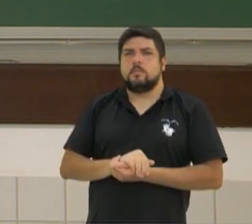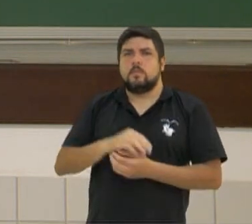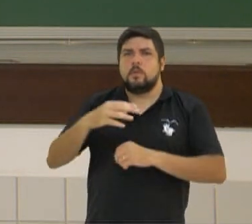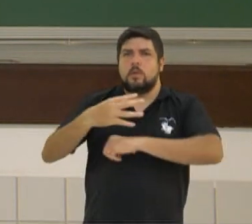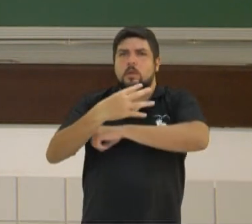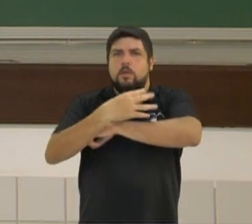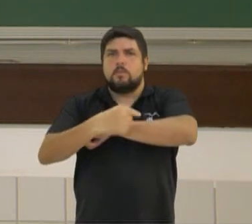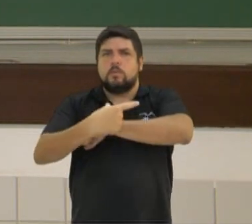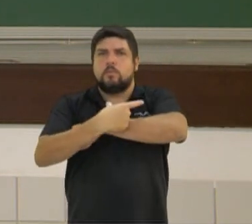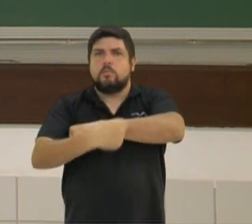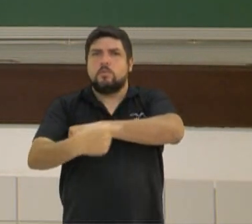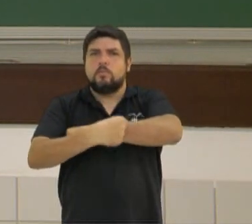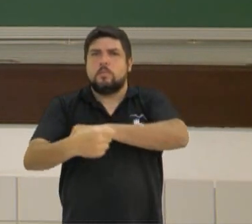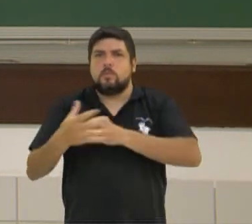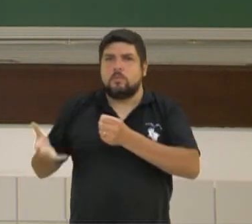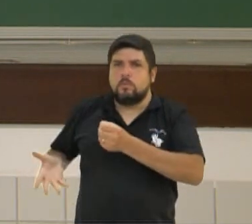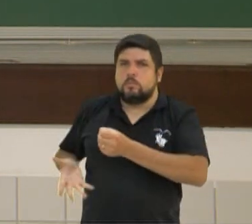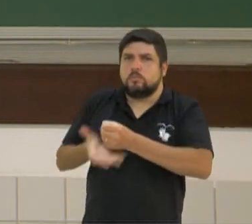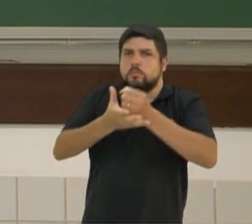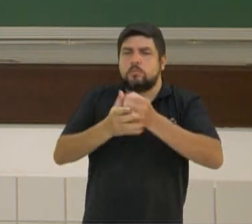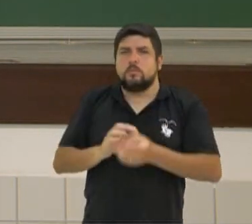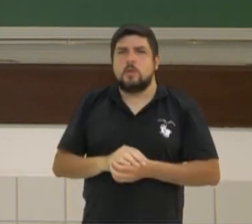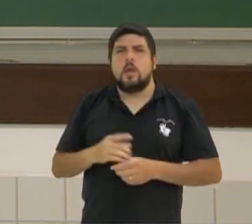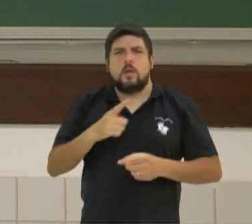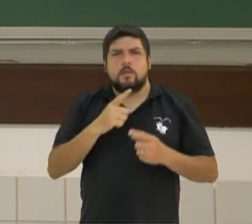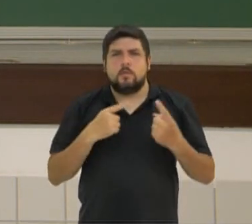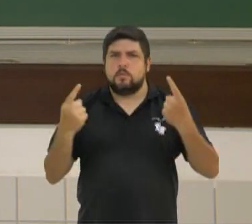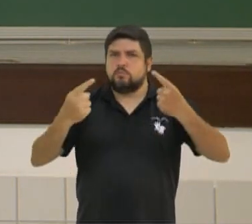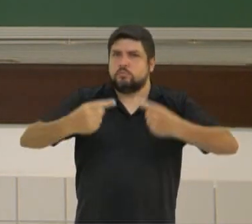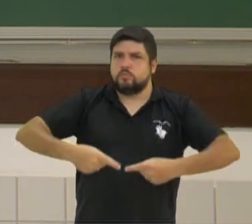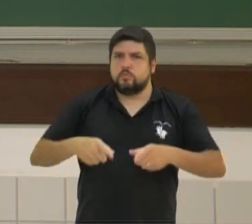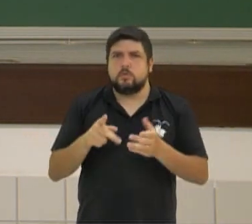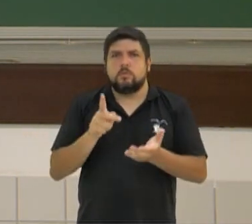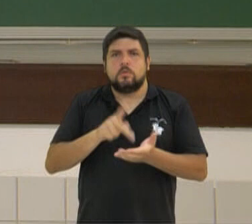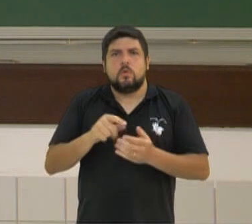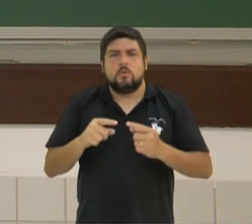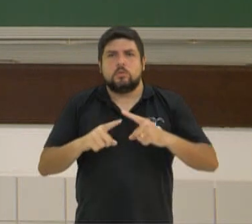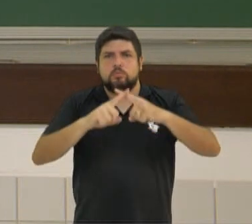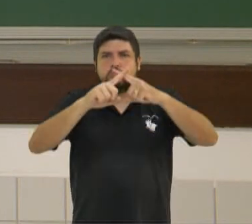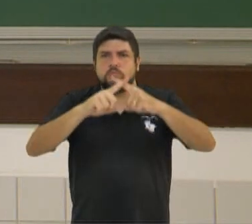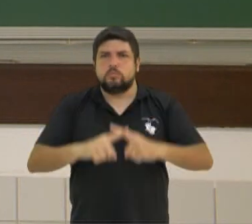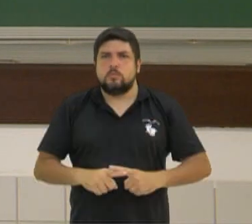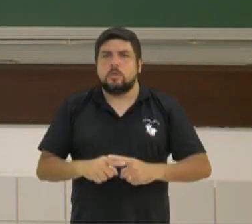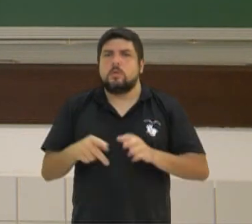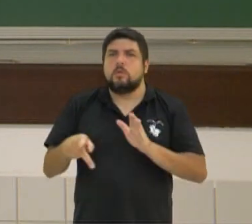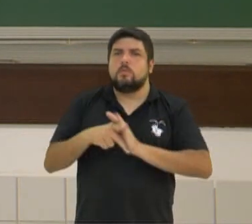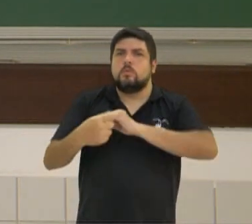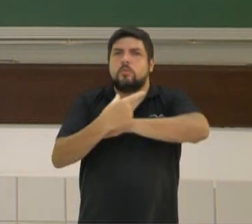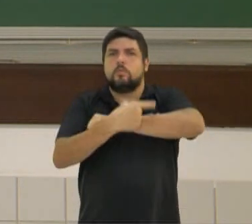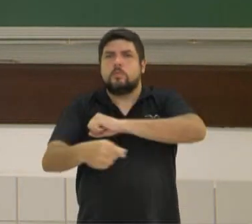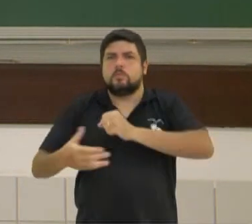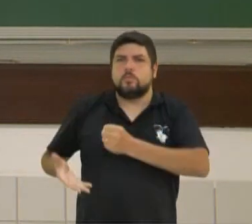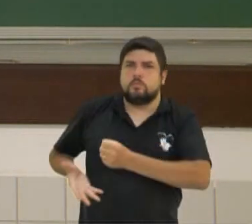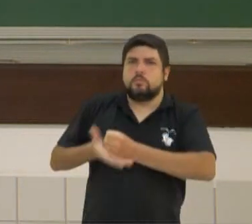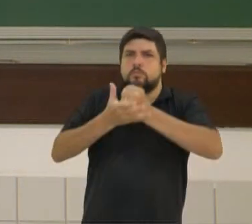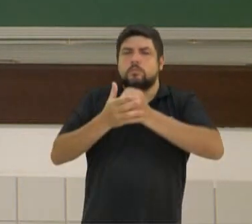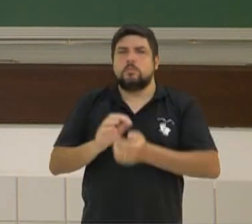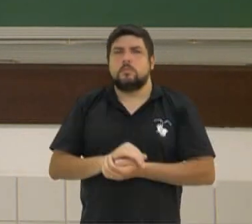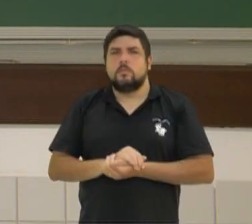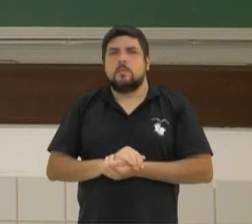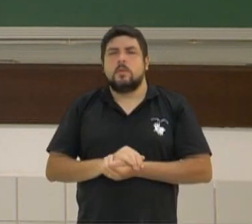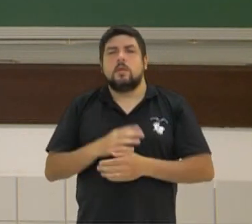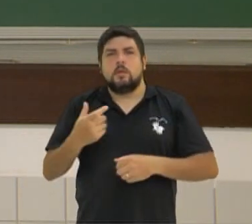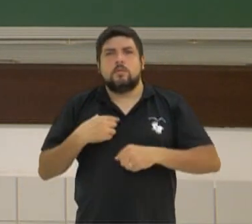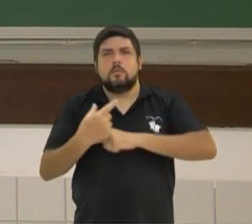peteca em si mesmo, também existem competições, existem campeonatos, né, que envolvem o jogo de peteca. Então também aquela rebatida